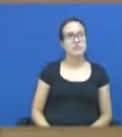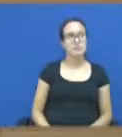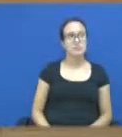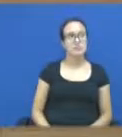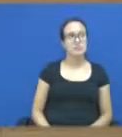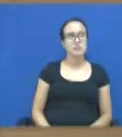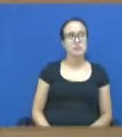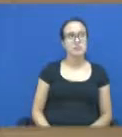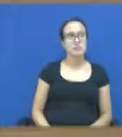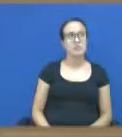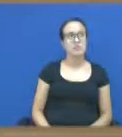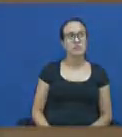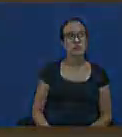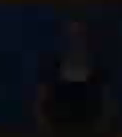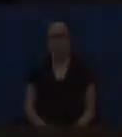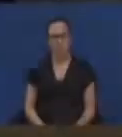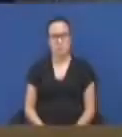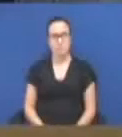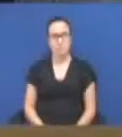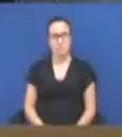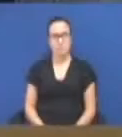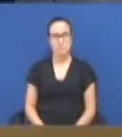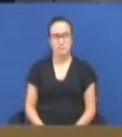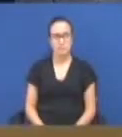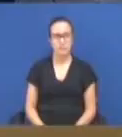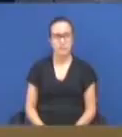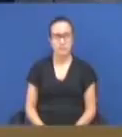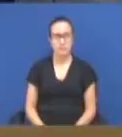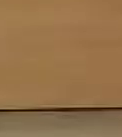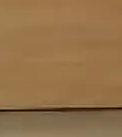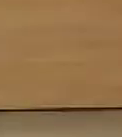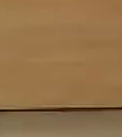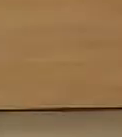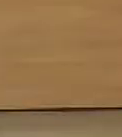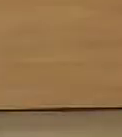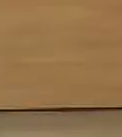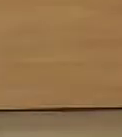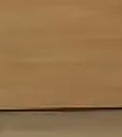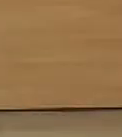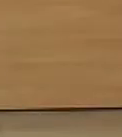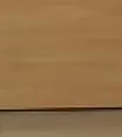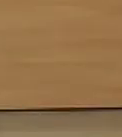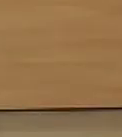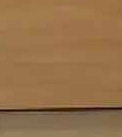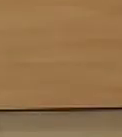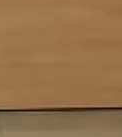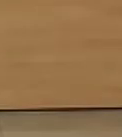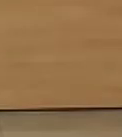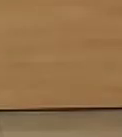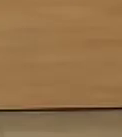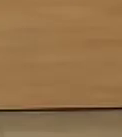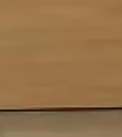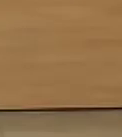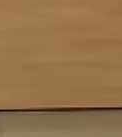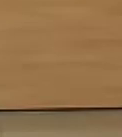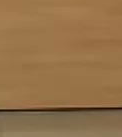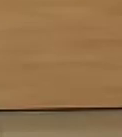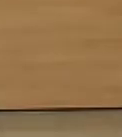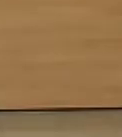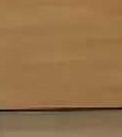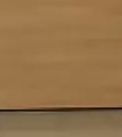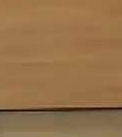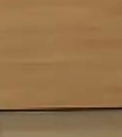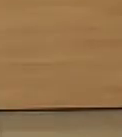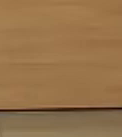Os trabalhos estão suspensos por 1 minuto. Os trabalhos estão reabertos. Portanto, os atos competentes serão expedidos, determinando a